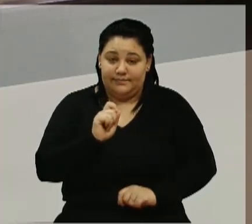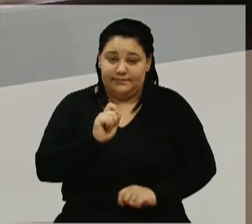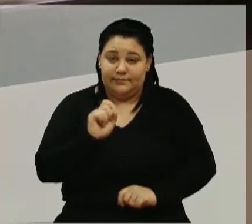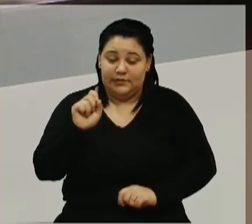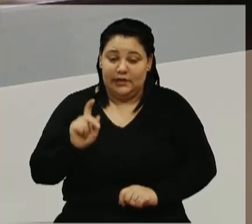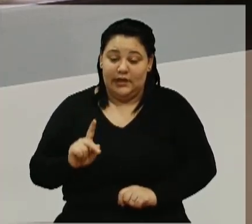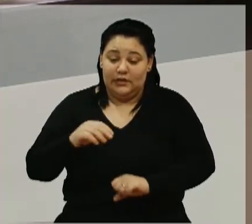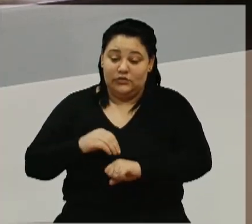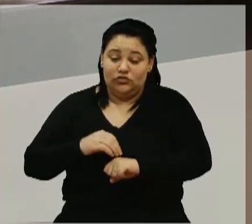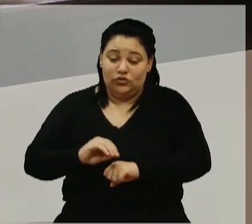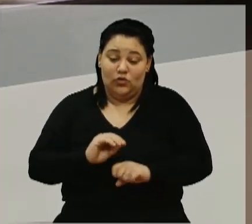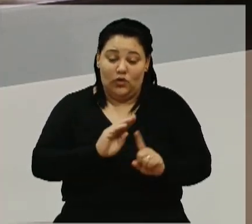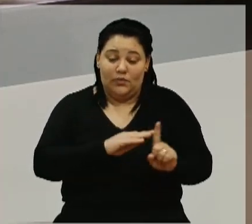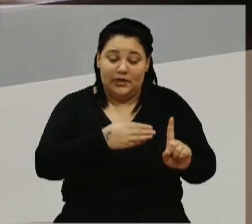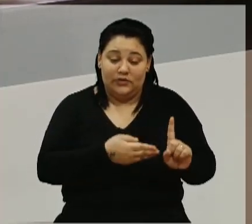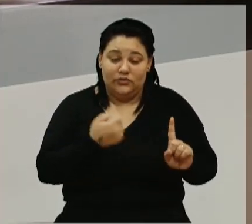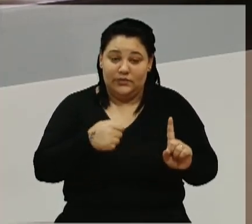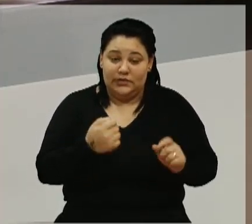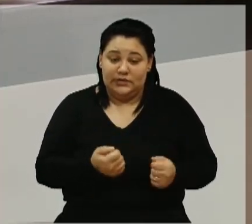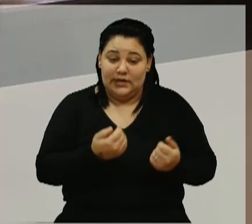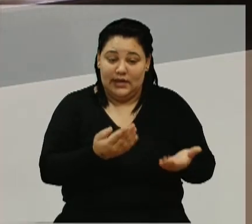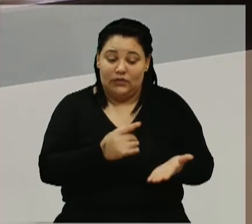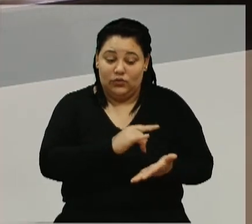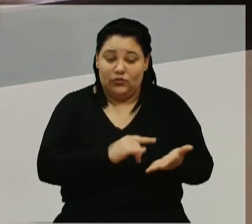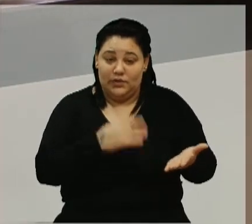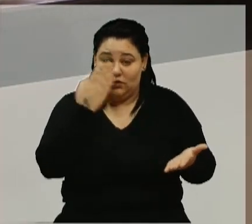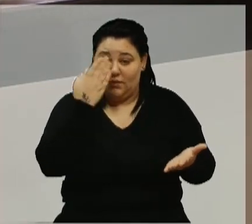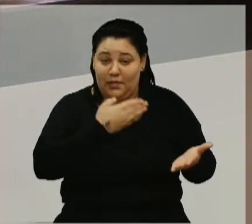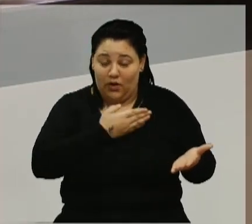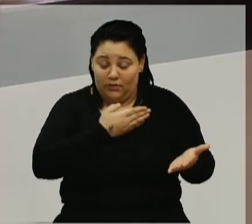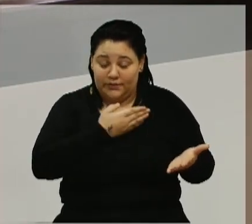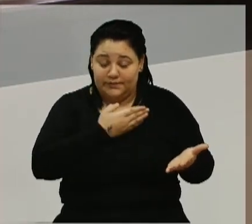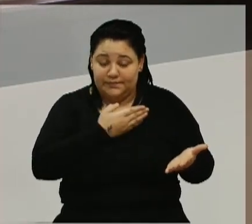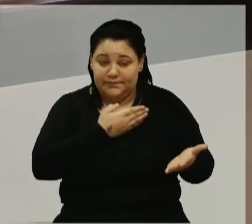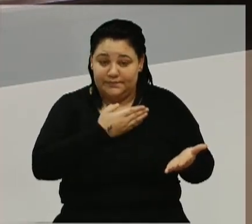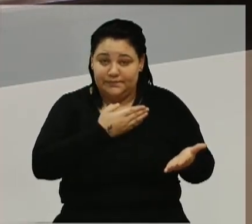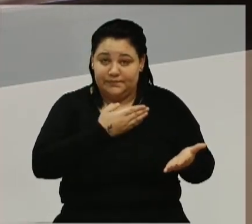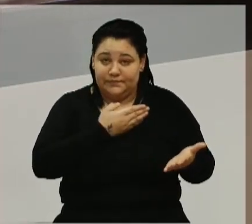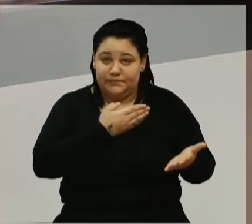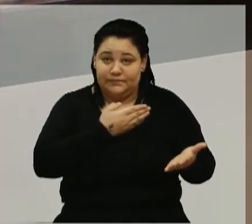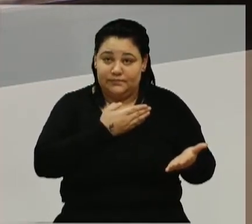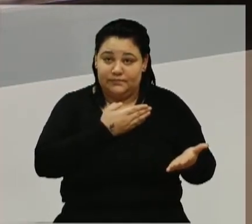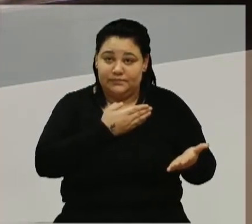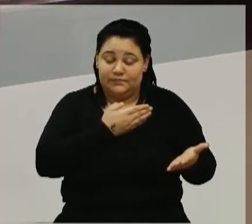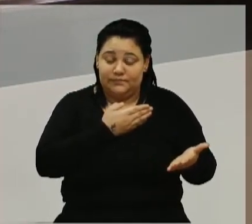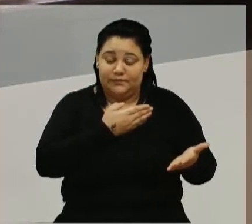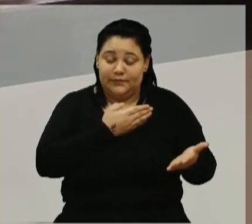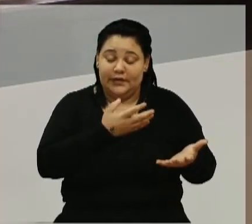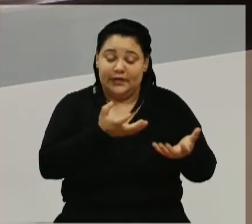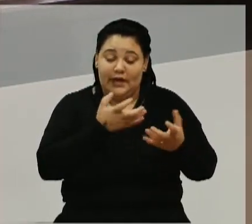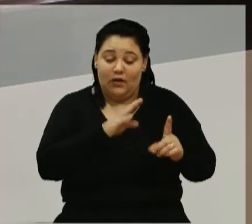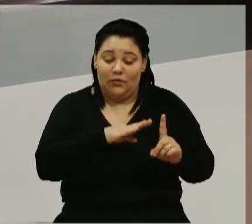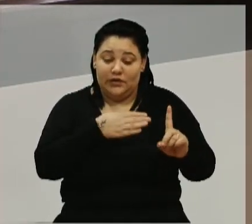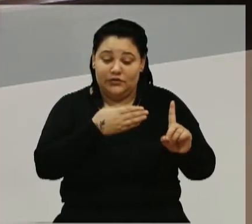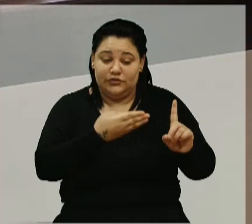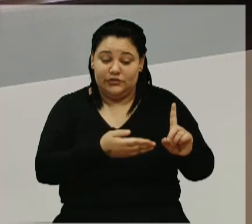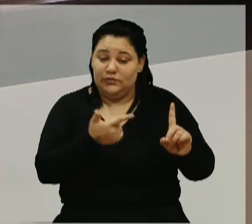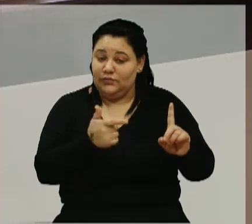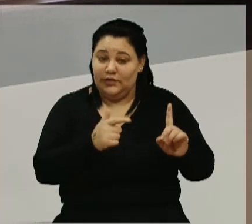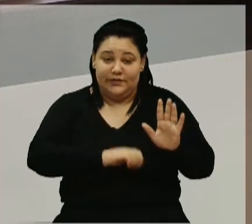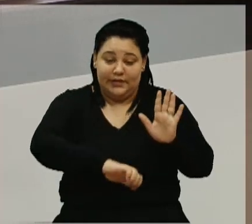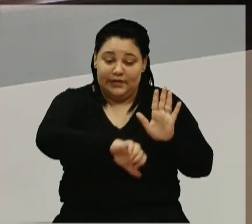da proposição fornecer documentos que comprovem que o fato de homenageado não ter sido